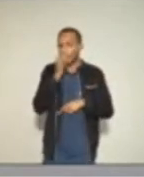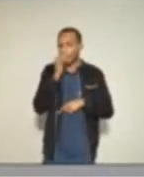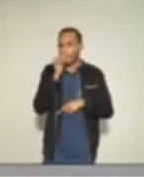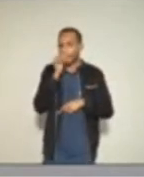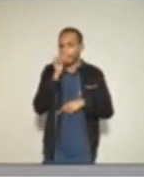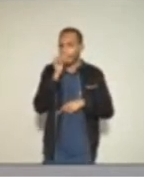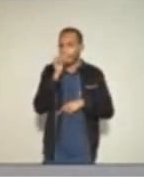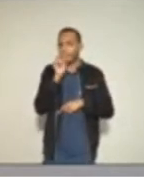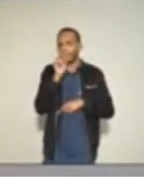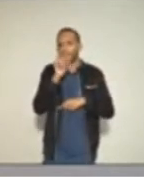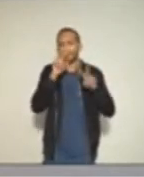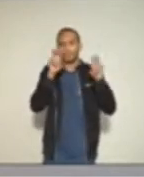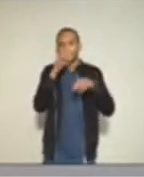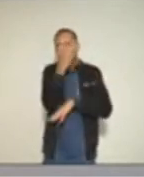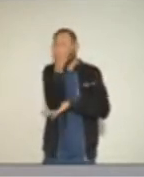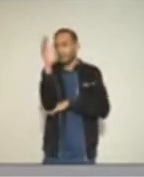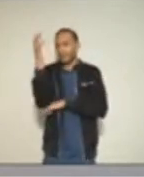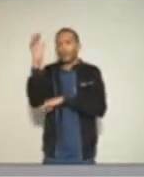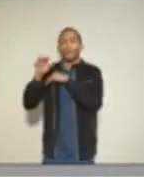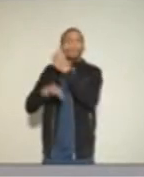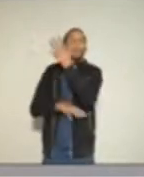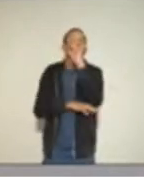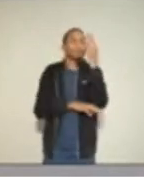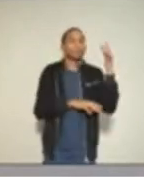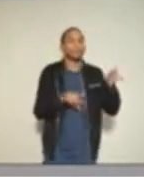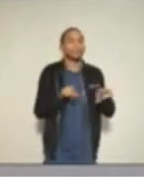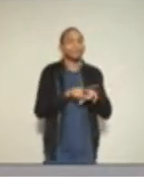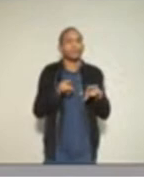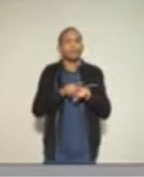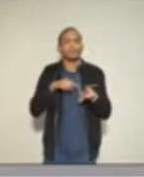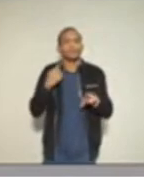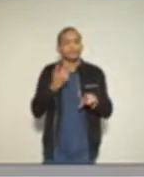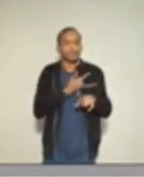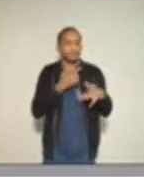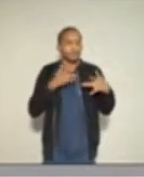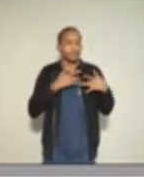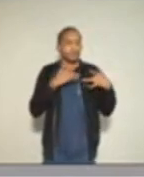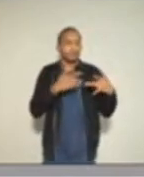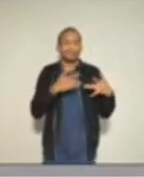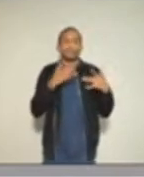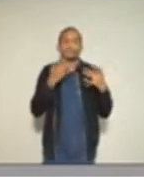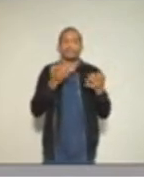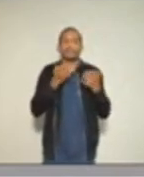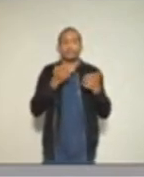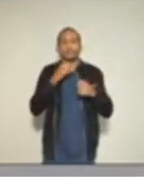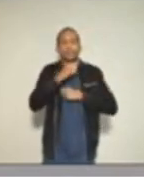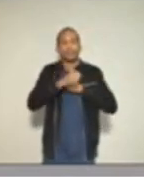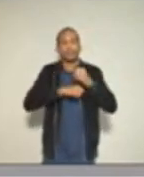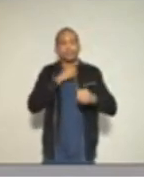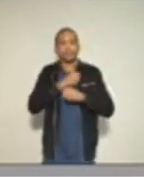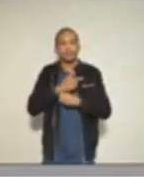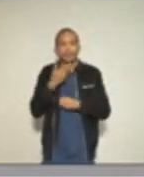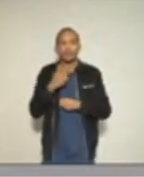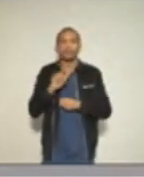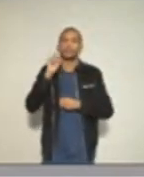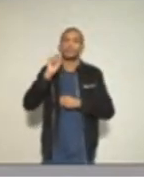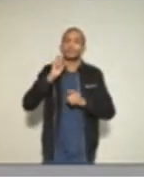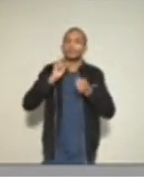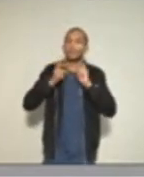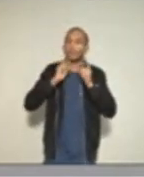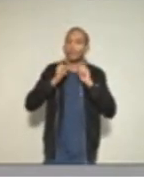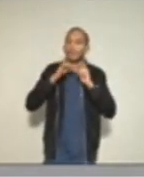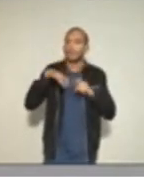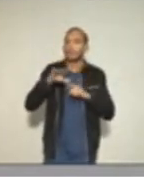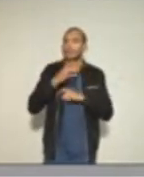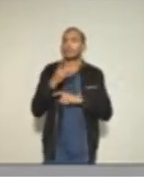questão ambiental. Nós, inclusive, nos candidatamos para receber, no ano que vem aqui, a reunião de prefeitos